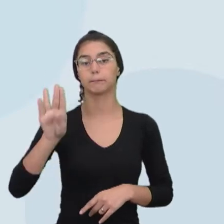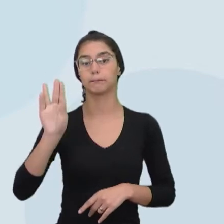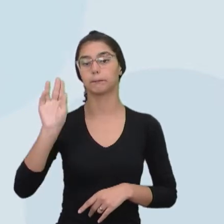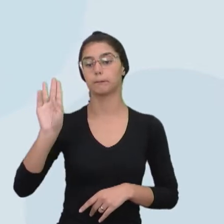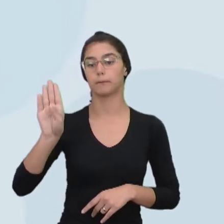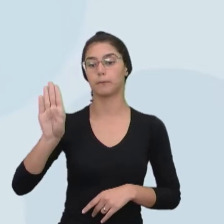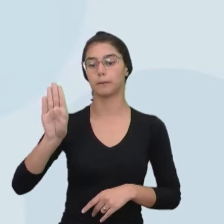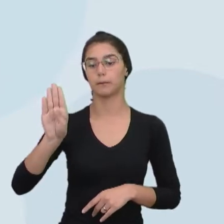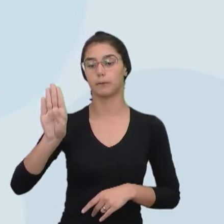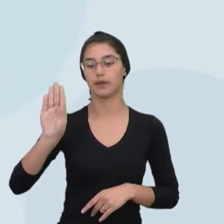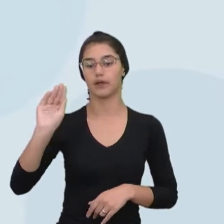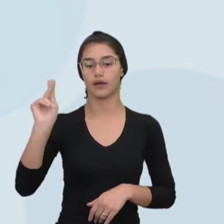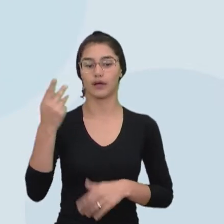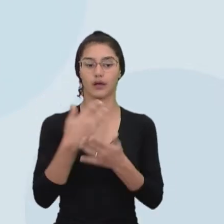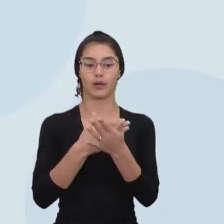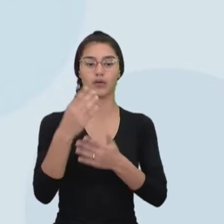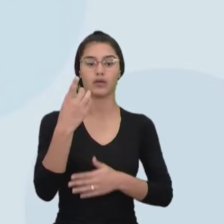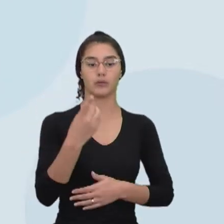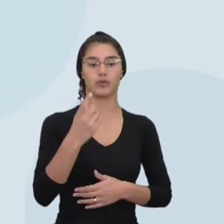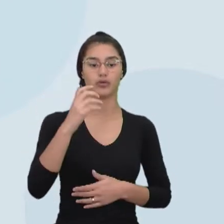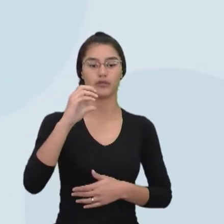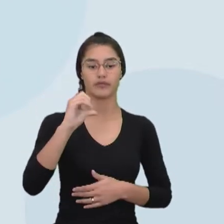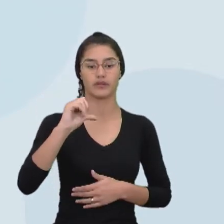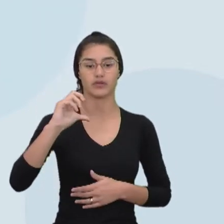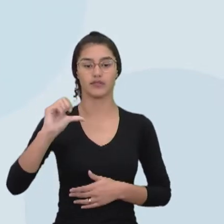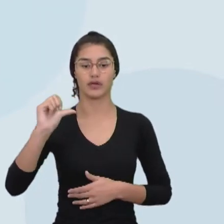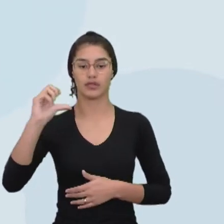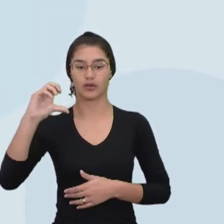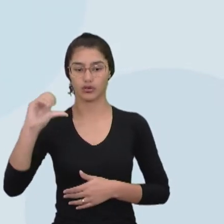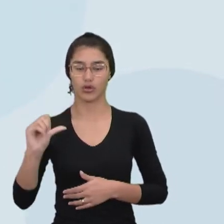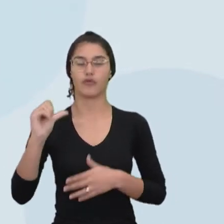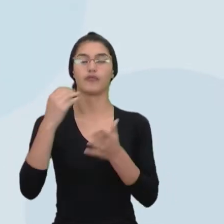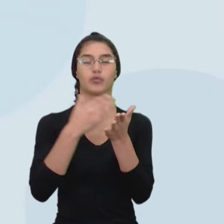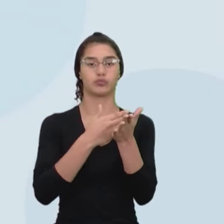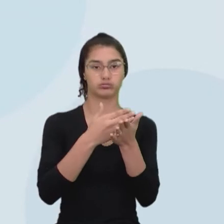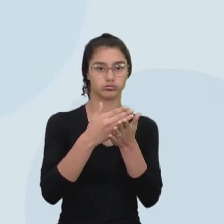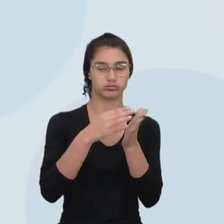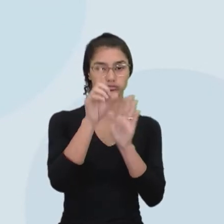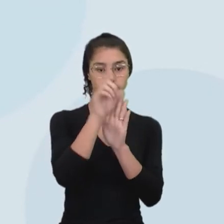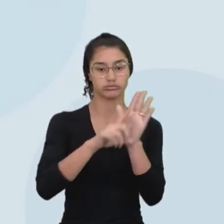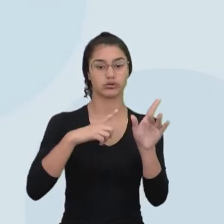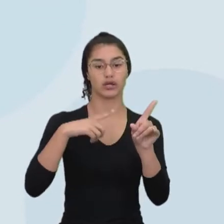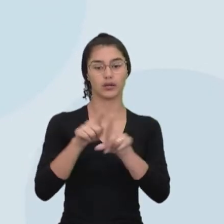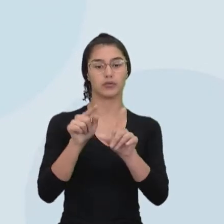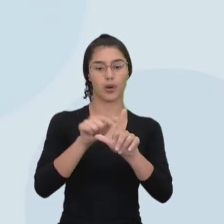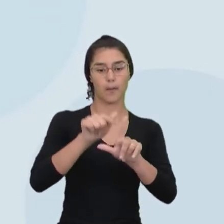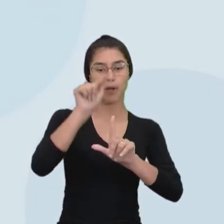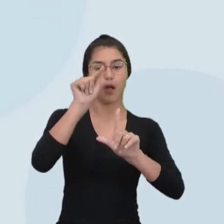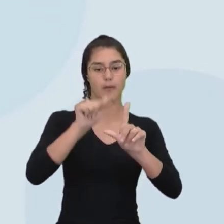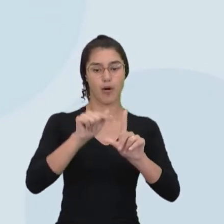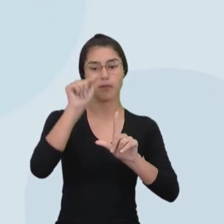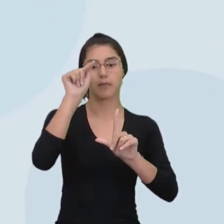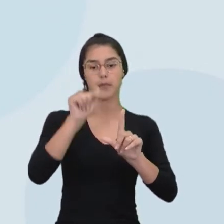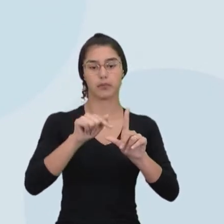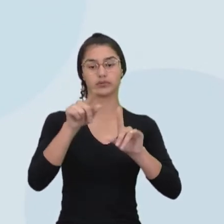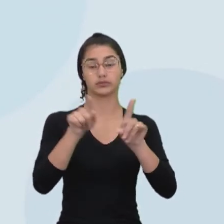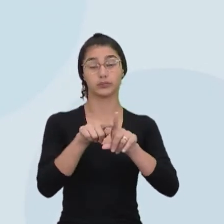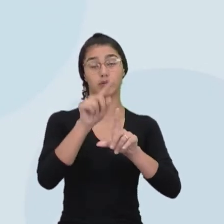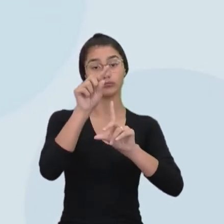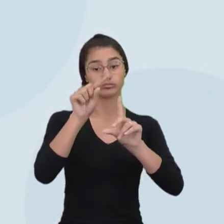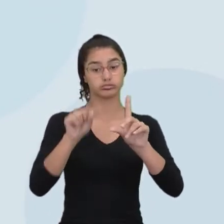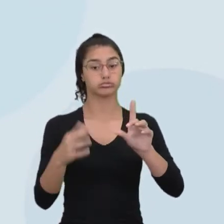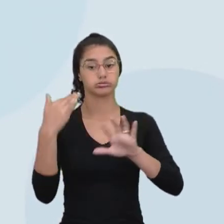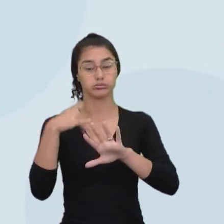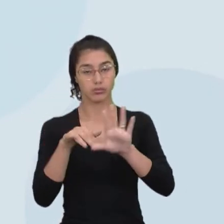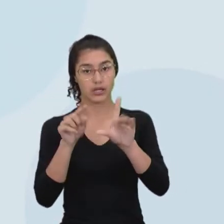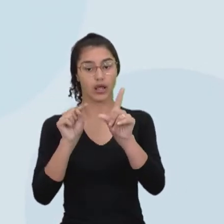que começa a partir de 1999 com os dados, né? E ele também tem picos altos e depois picos baixos, né? Mas está